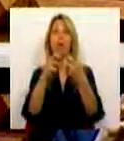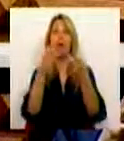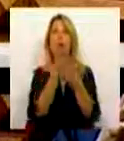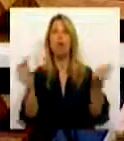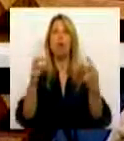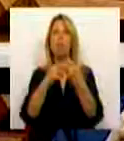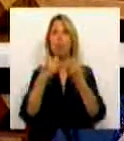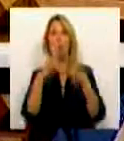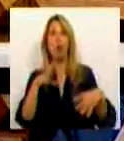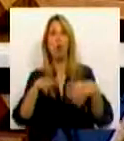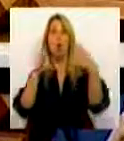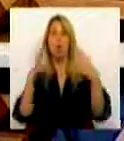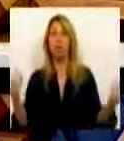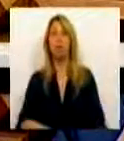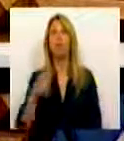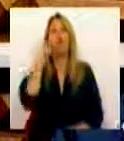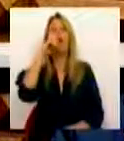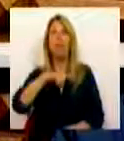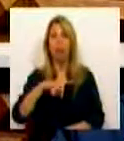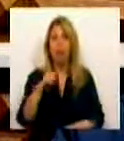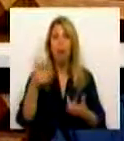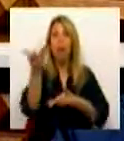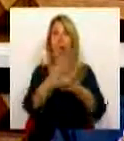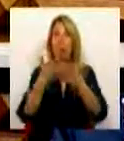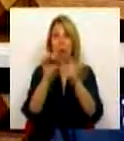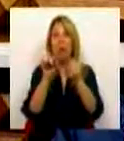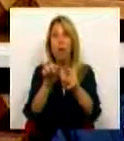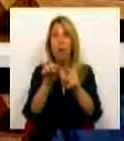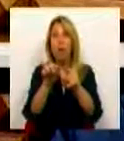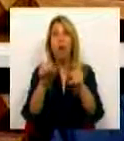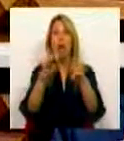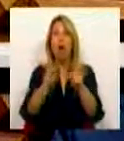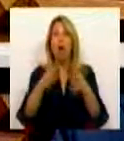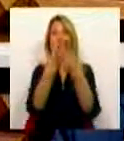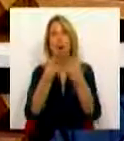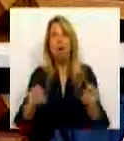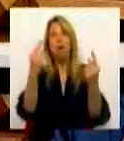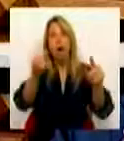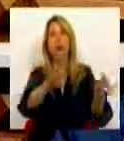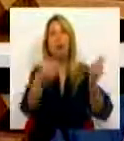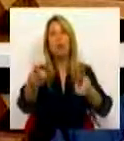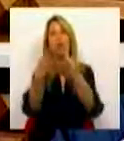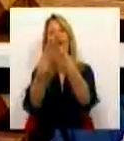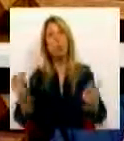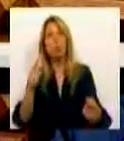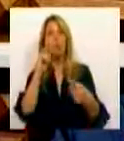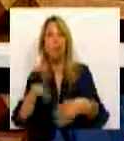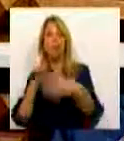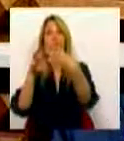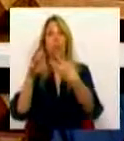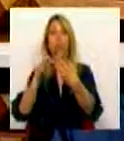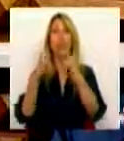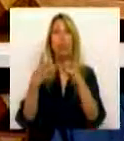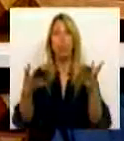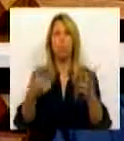assim a arbitragem, quem tratou assim a resolução alternativa de litígios, tem tudo menos legitimidade para